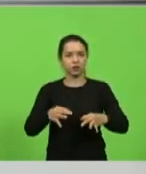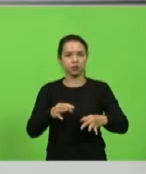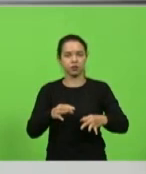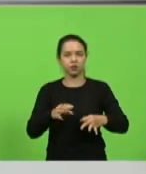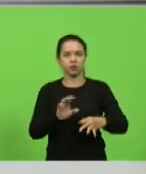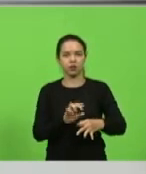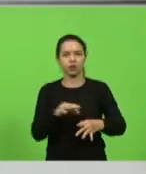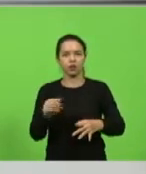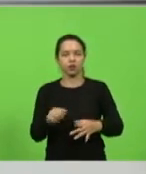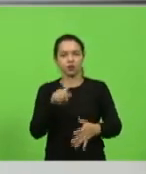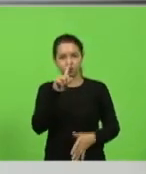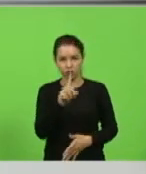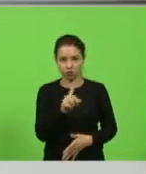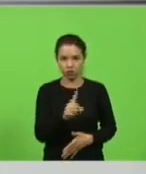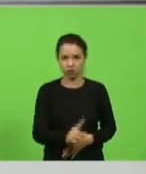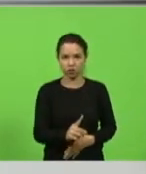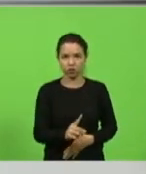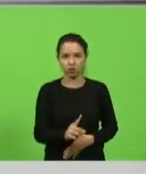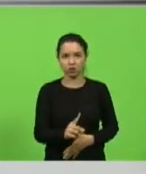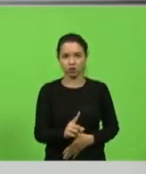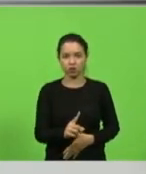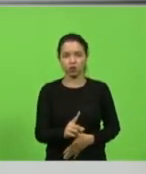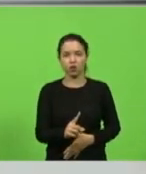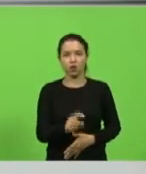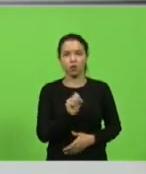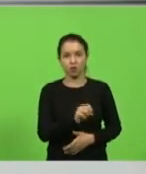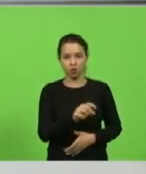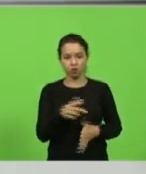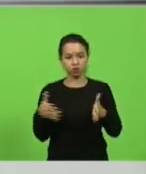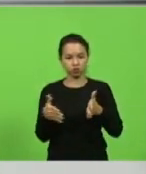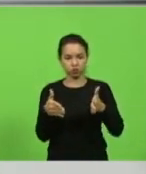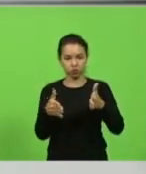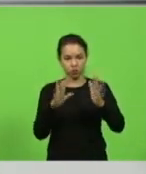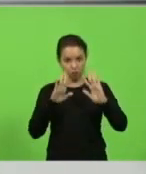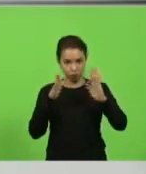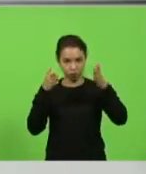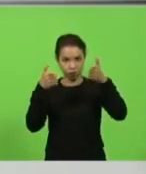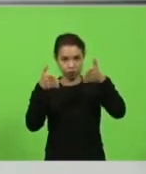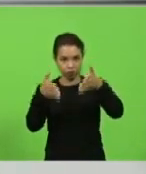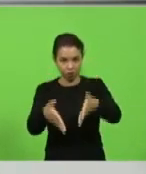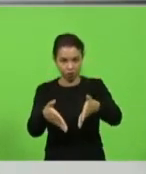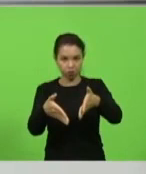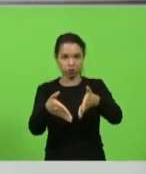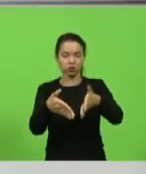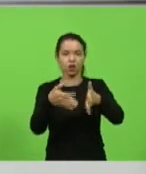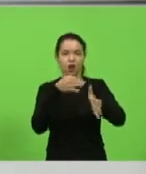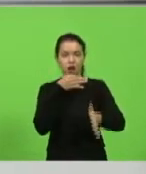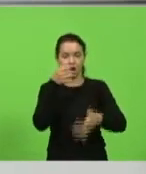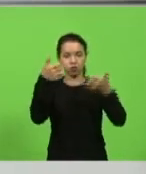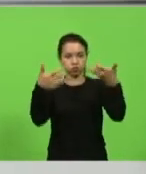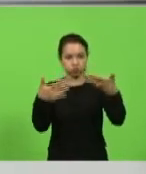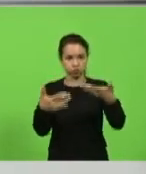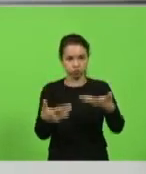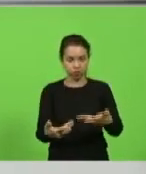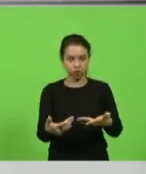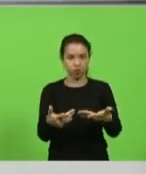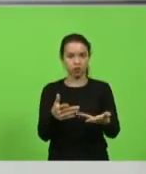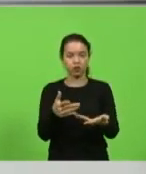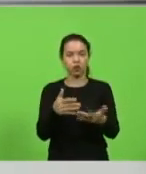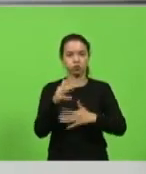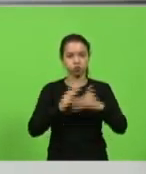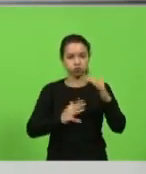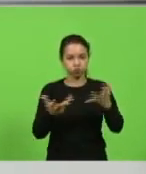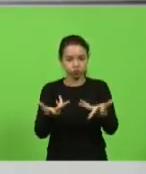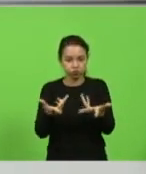do direito deve guiar-se pelo foco da argumentação, na persuasão e nas